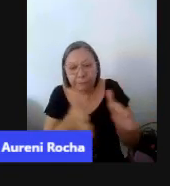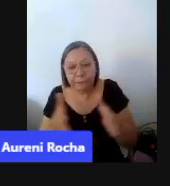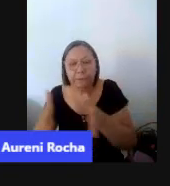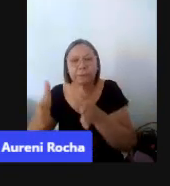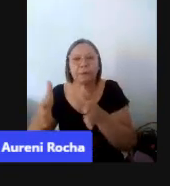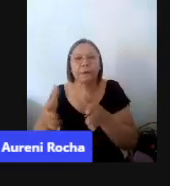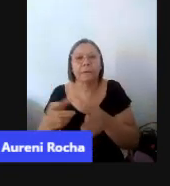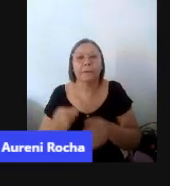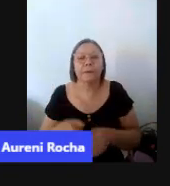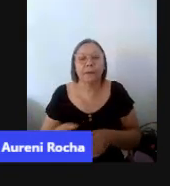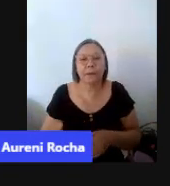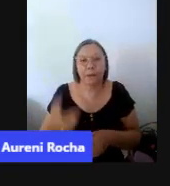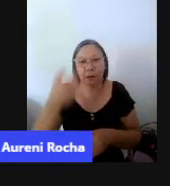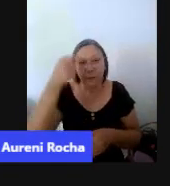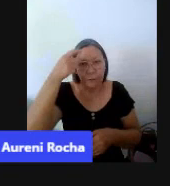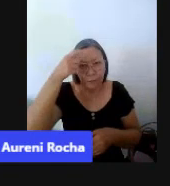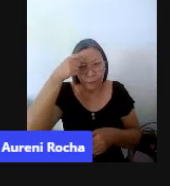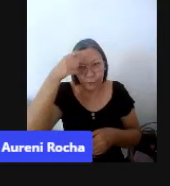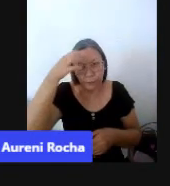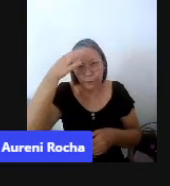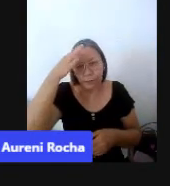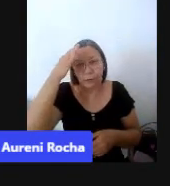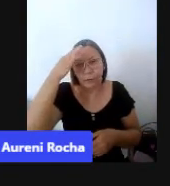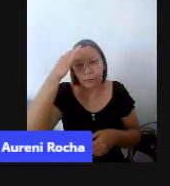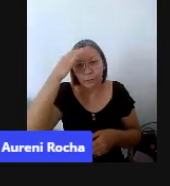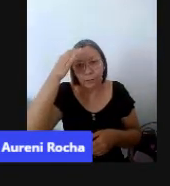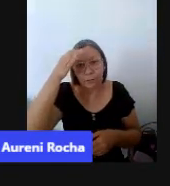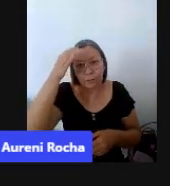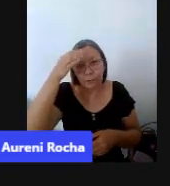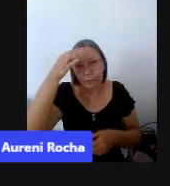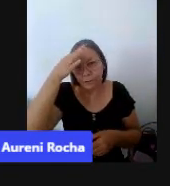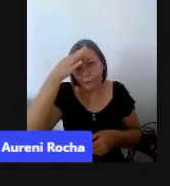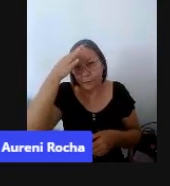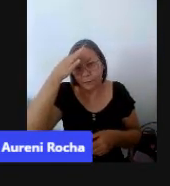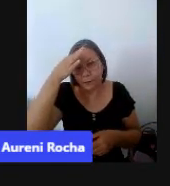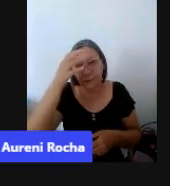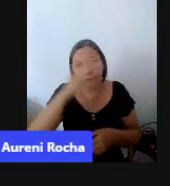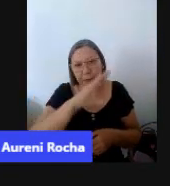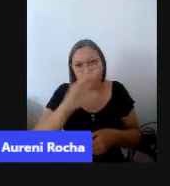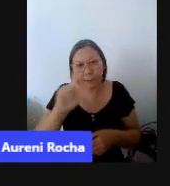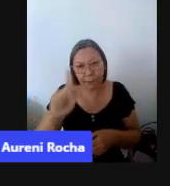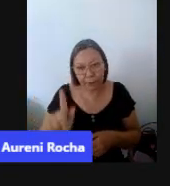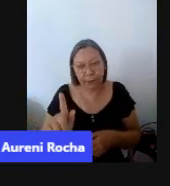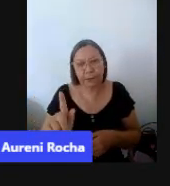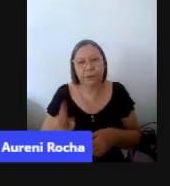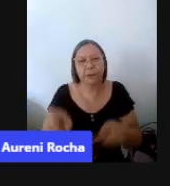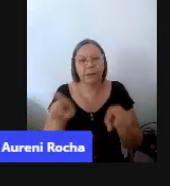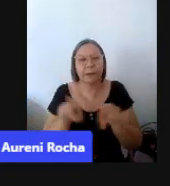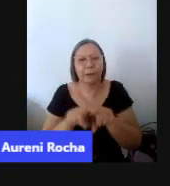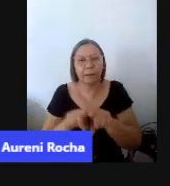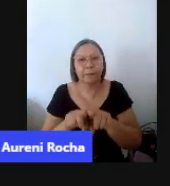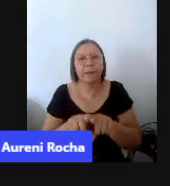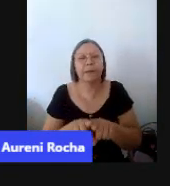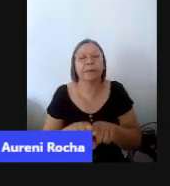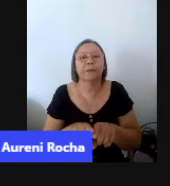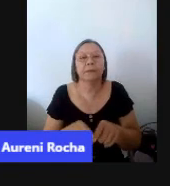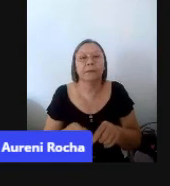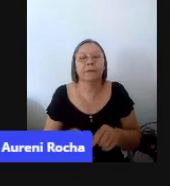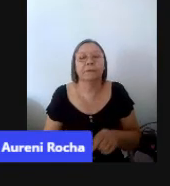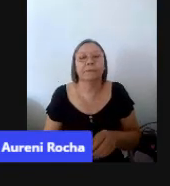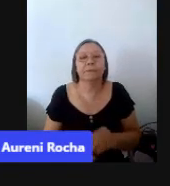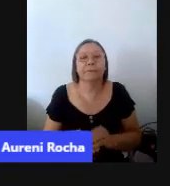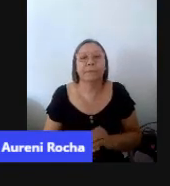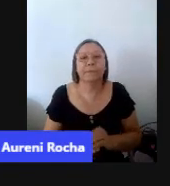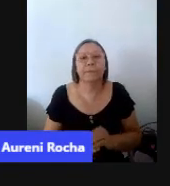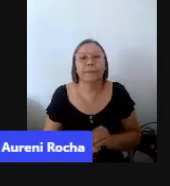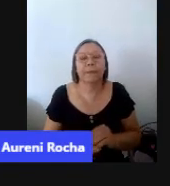Conscientiza Campo Grande, que também é feito na rede social, e o que eu tenho a ver com isso, que é um